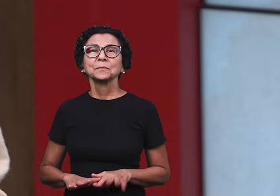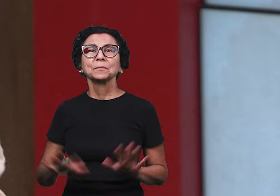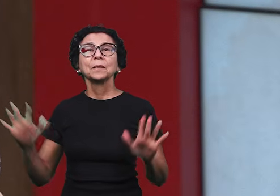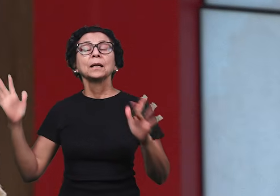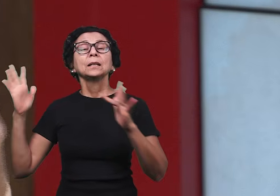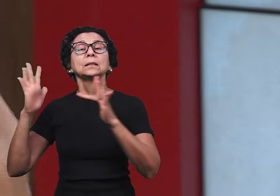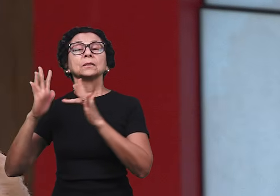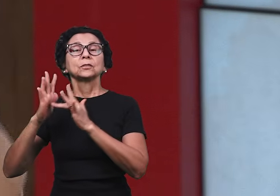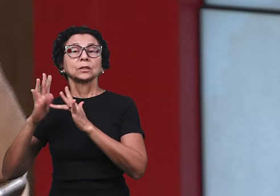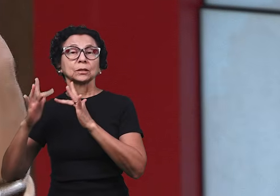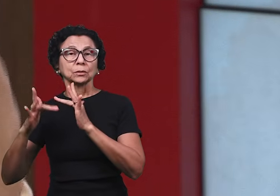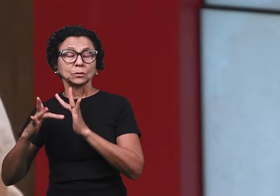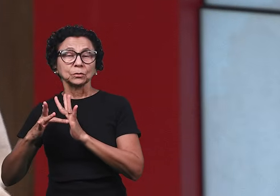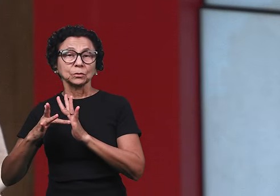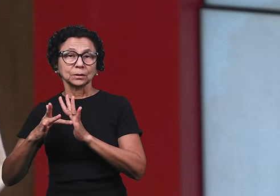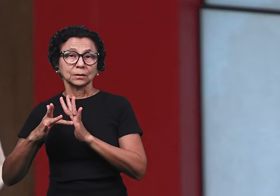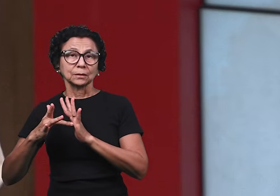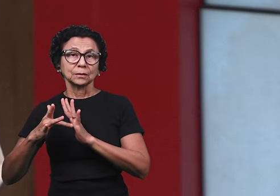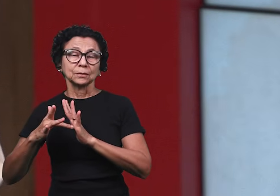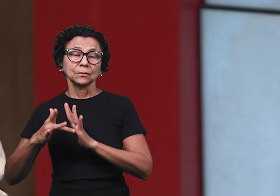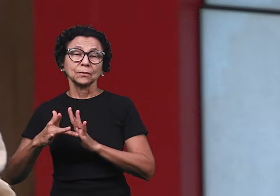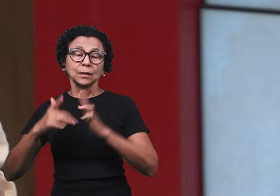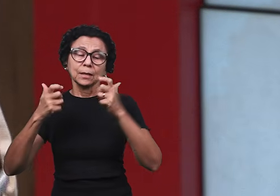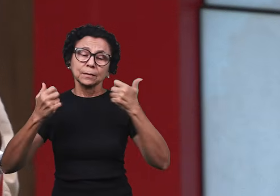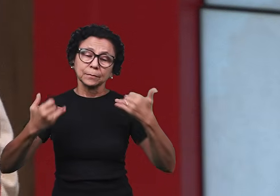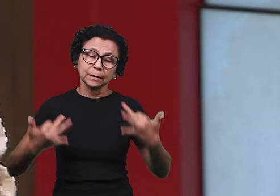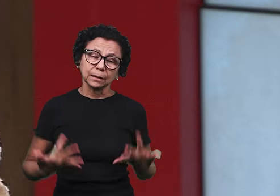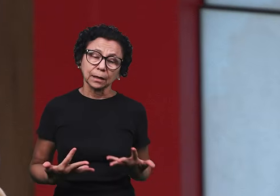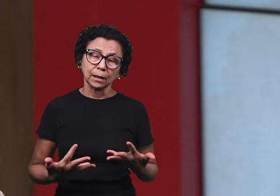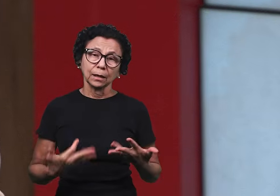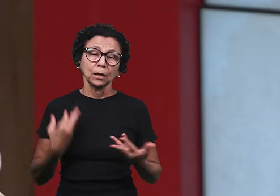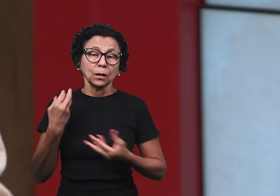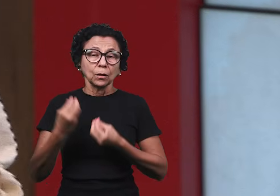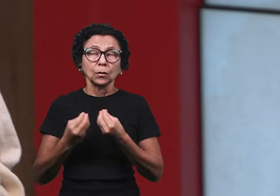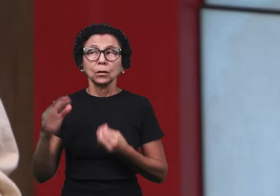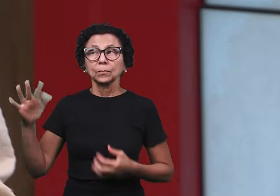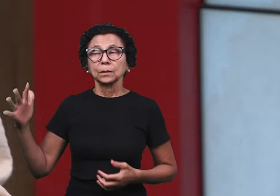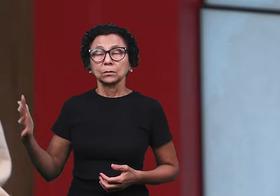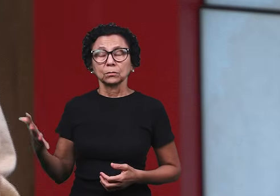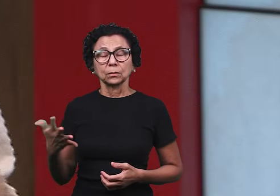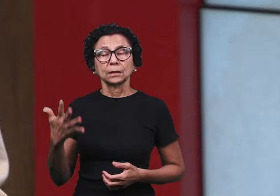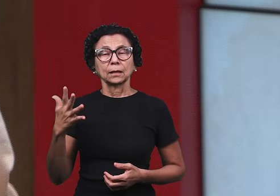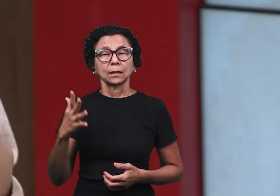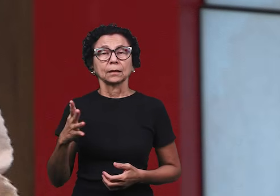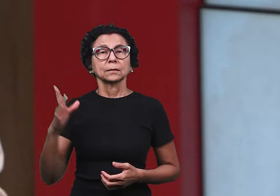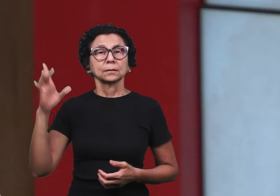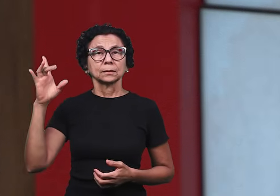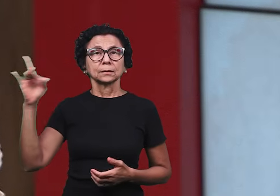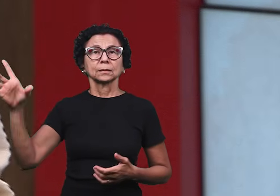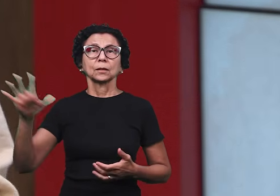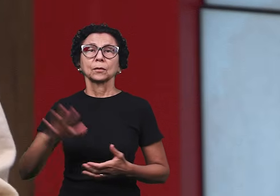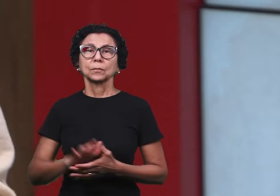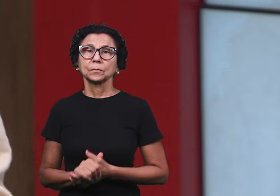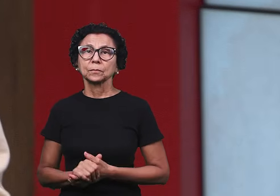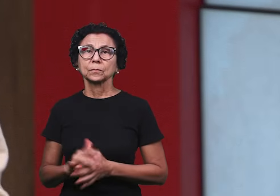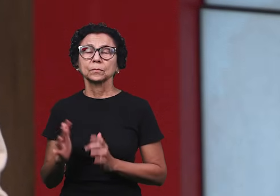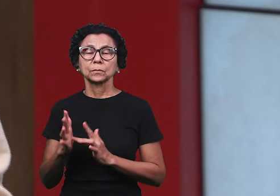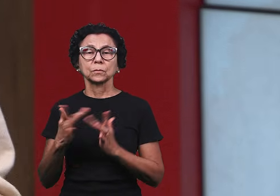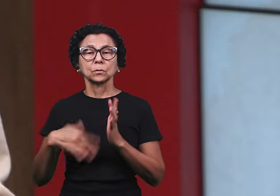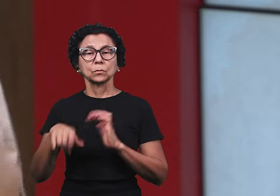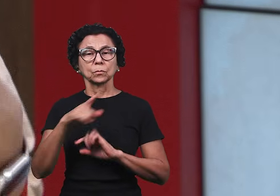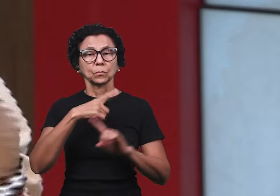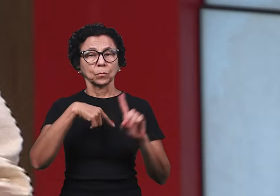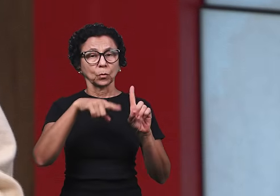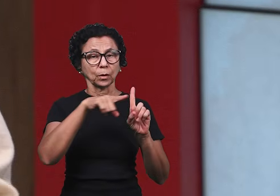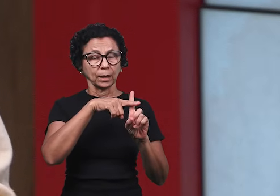Jesus, ele veio nos trazer um novo entendimento do que era adoração. O Senhor Jesus veio através da sua morte, ressurreição